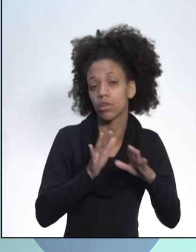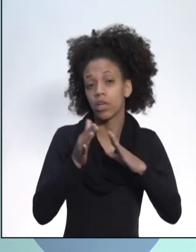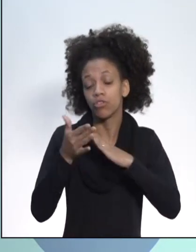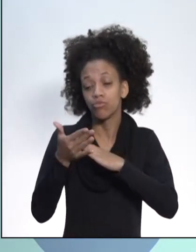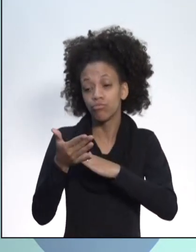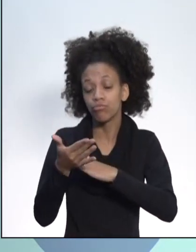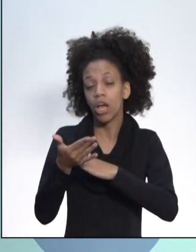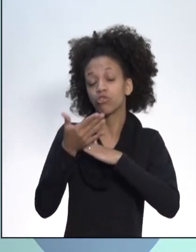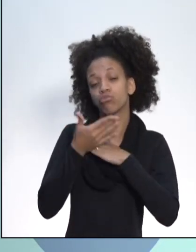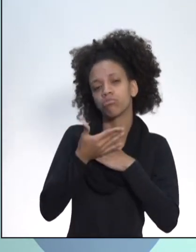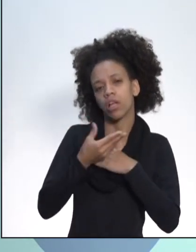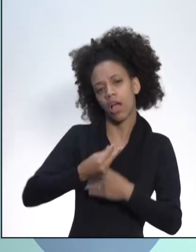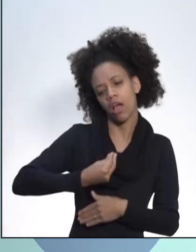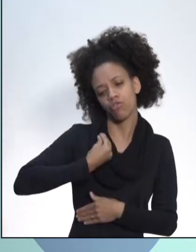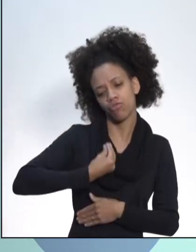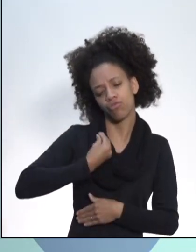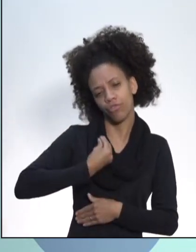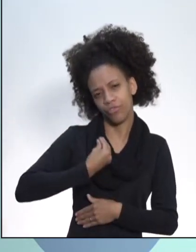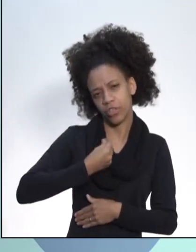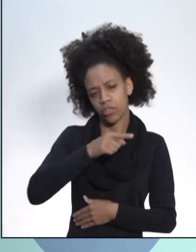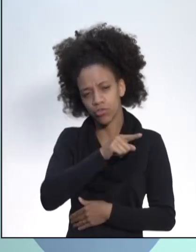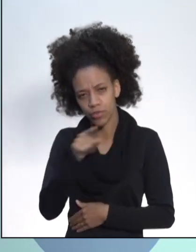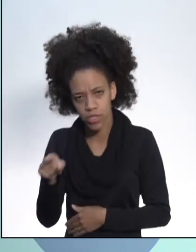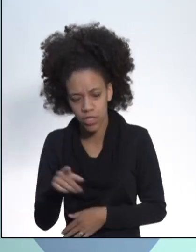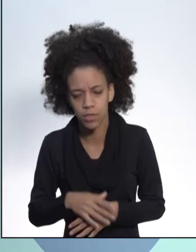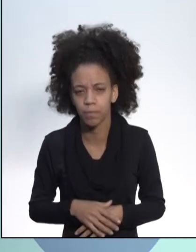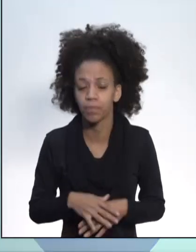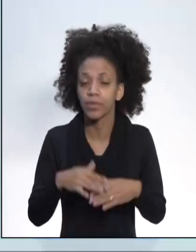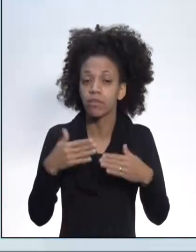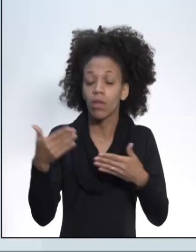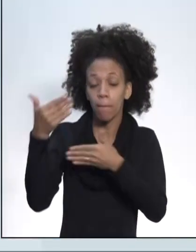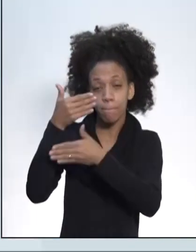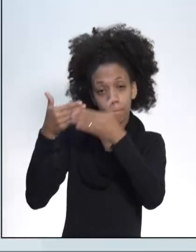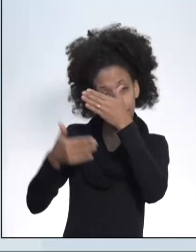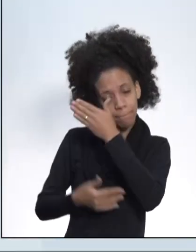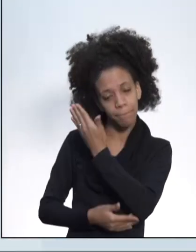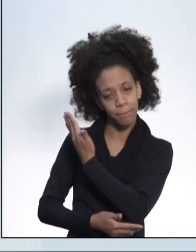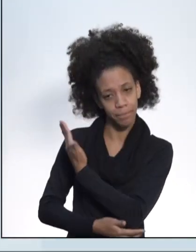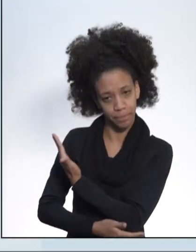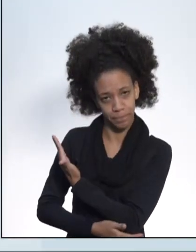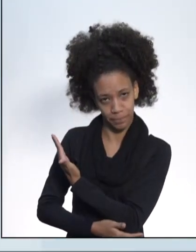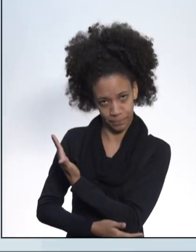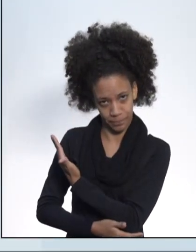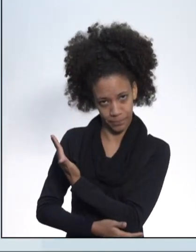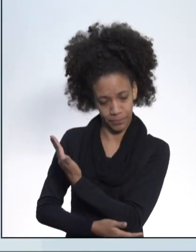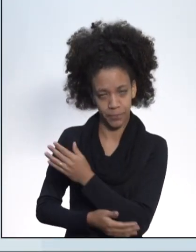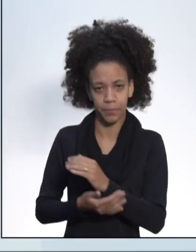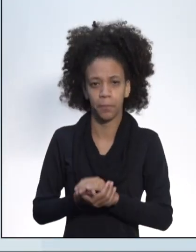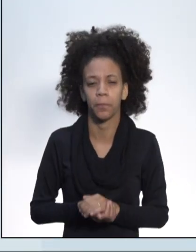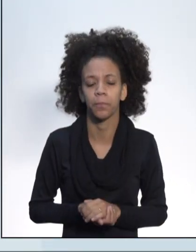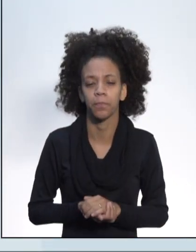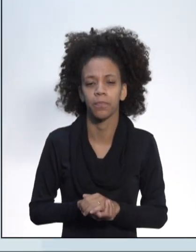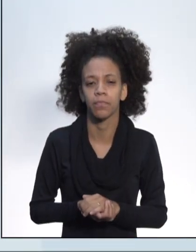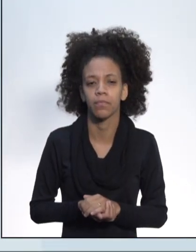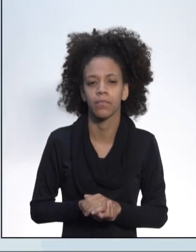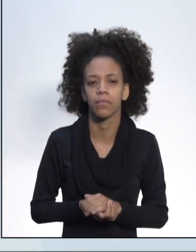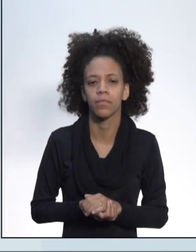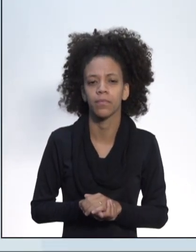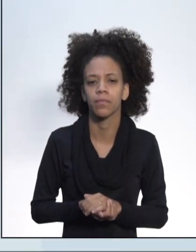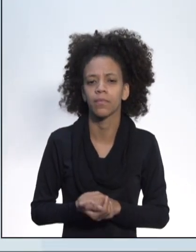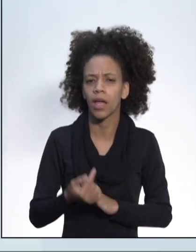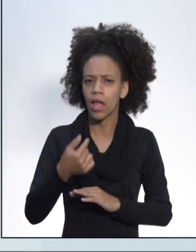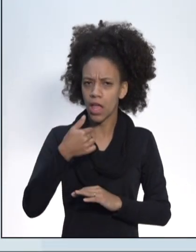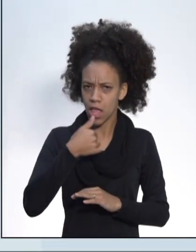de vocês. Então, o primeiro slide, eu, nós e o mundo.